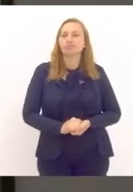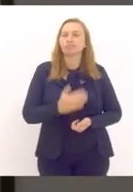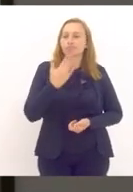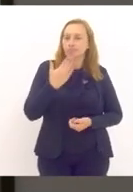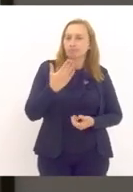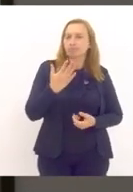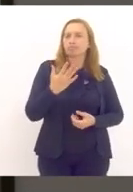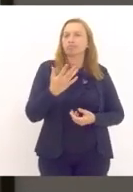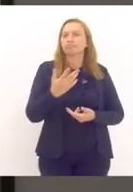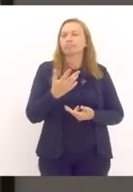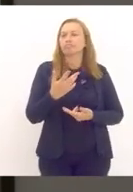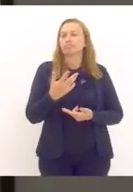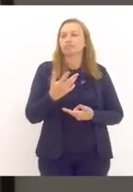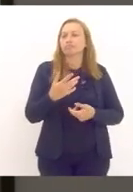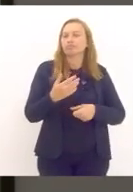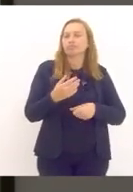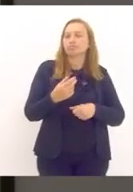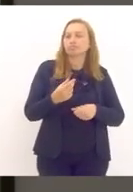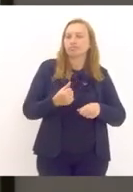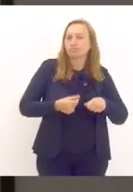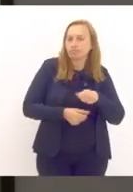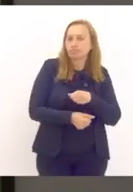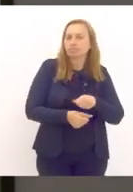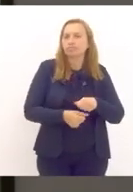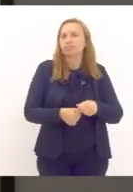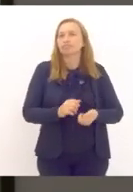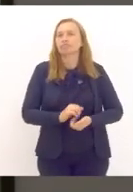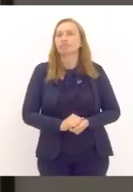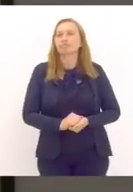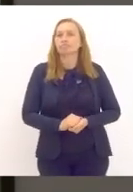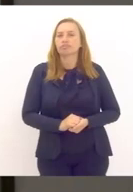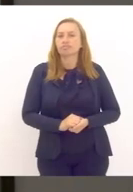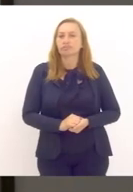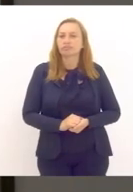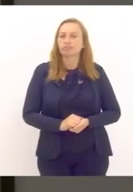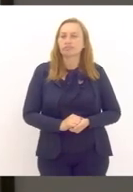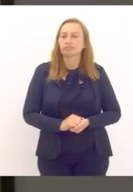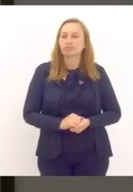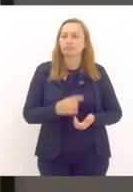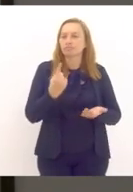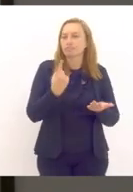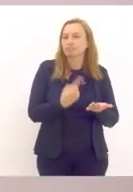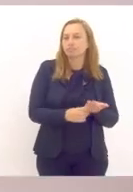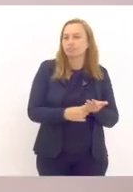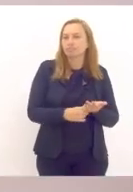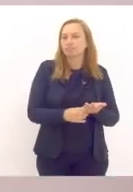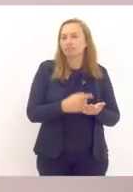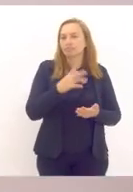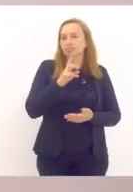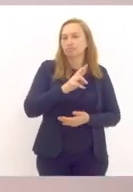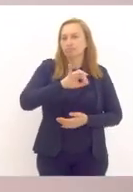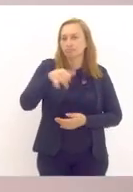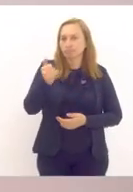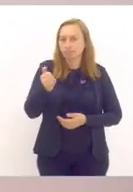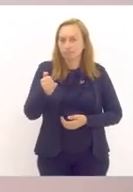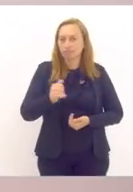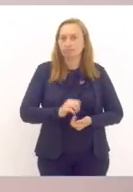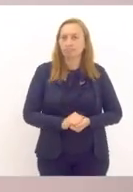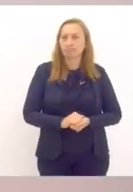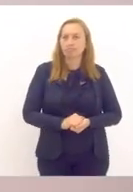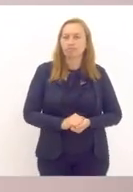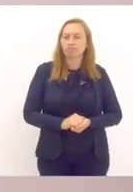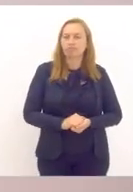investimento. Nós estamos falando aqui da tradução disso aqui, se chama Pacto RJ. Então, assim, isso expressa o Pacto